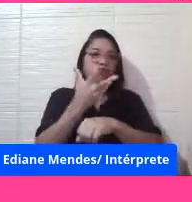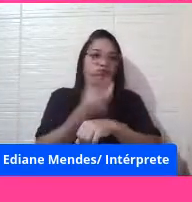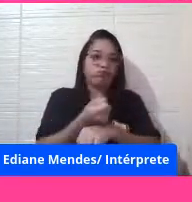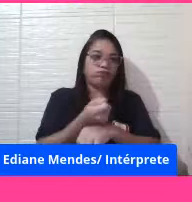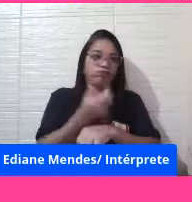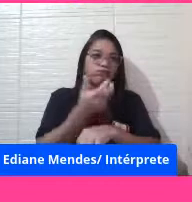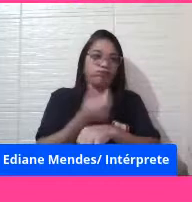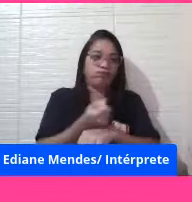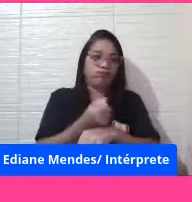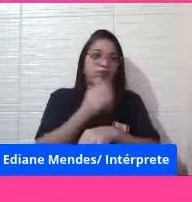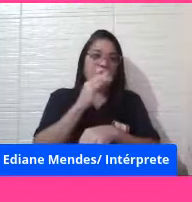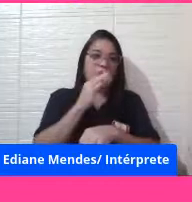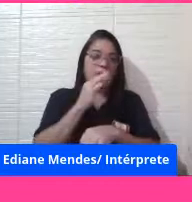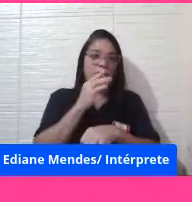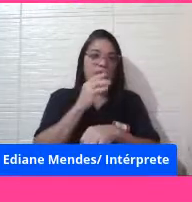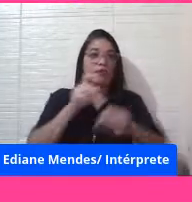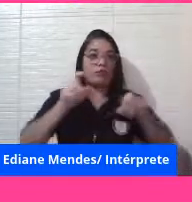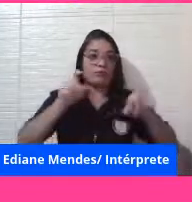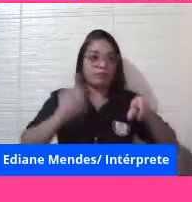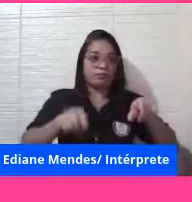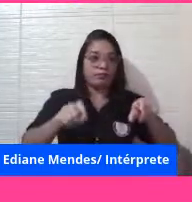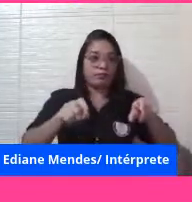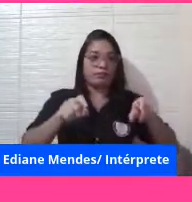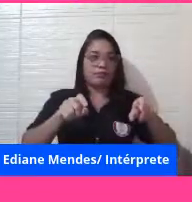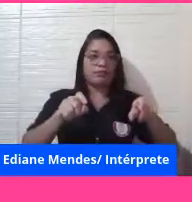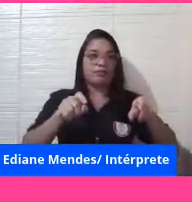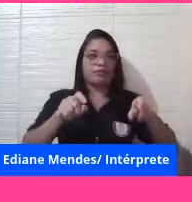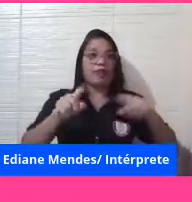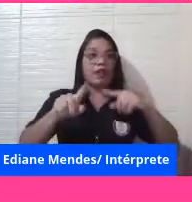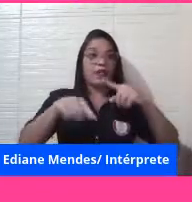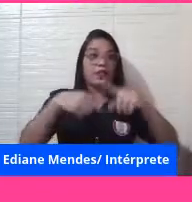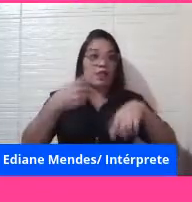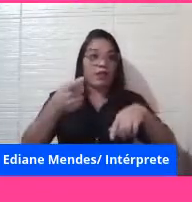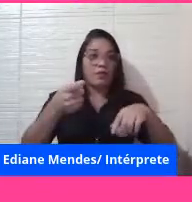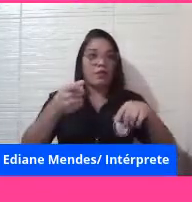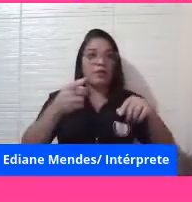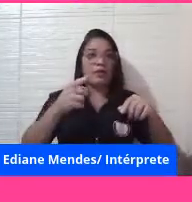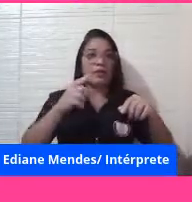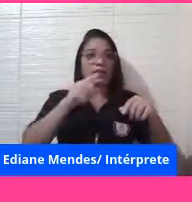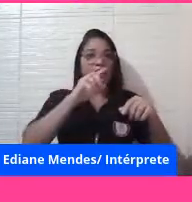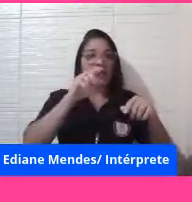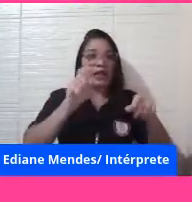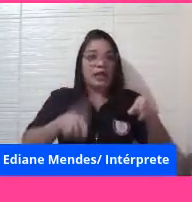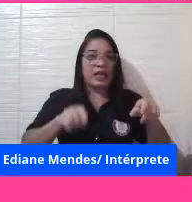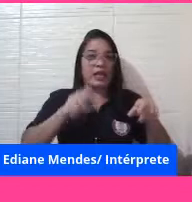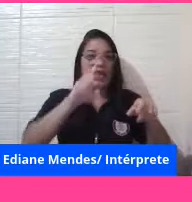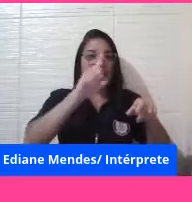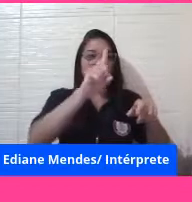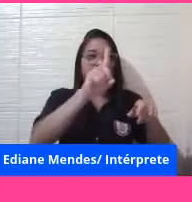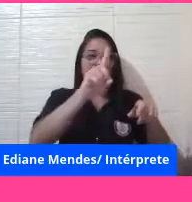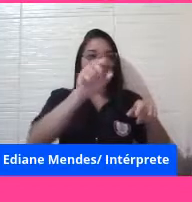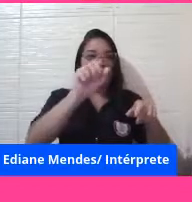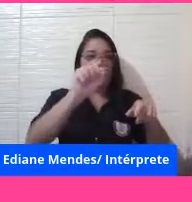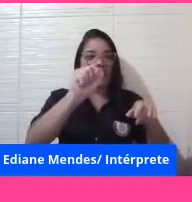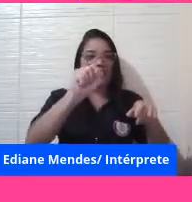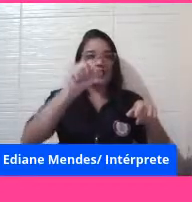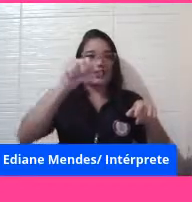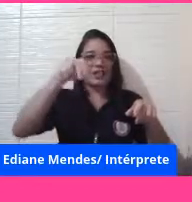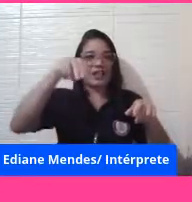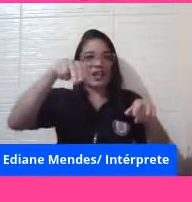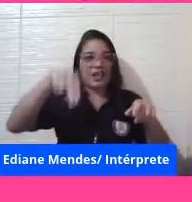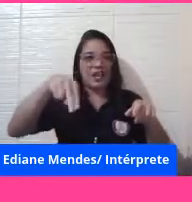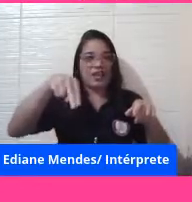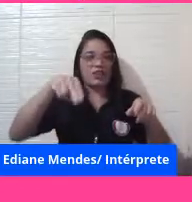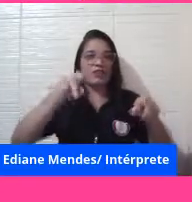nesse zip. Após clicar no zip, tu vai clicar na pasta DSM 1.9. Você pode utilizar